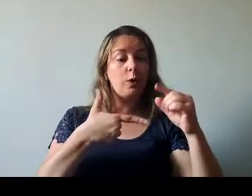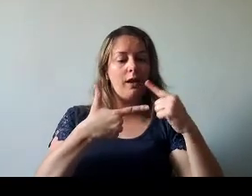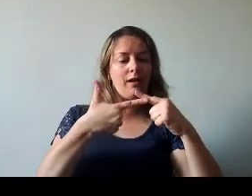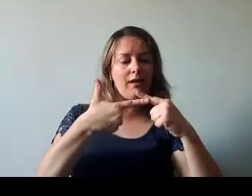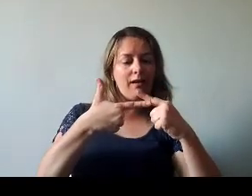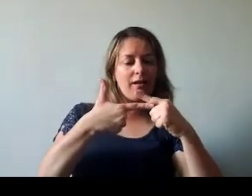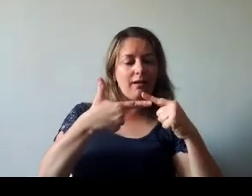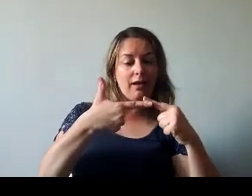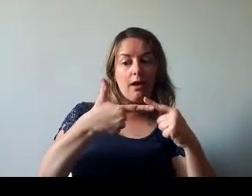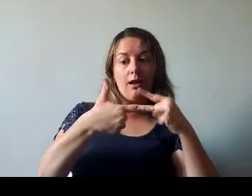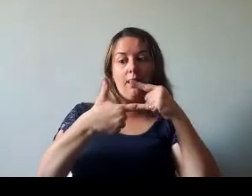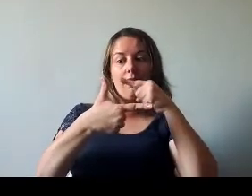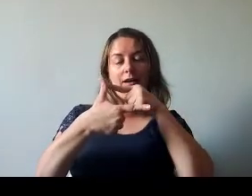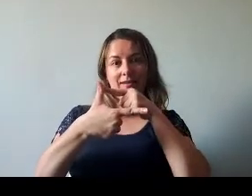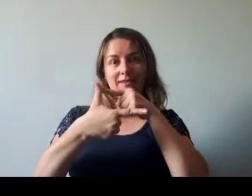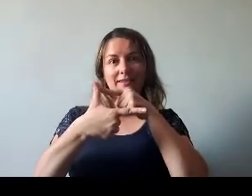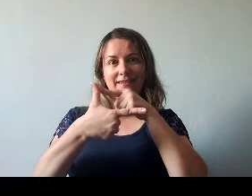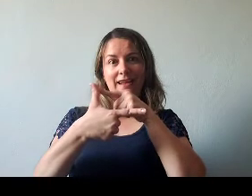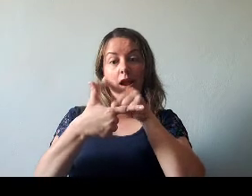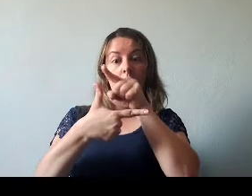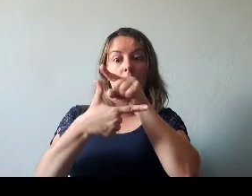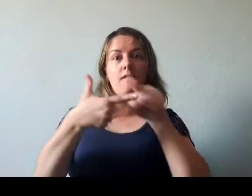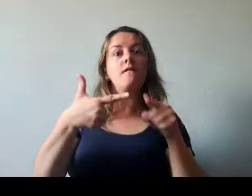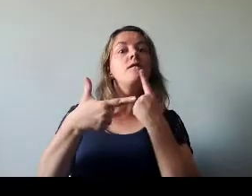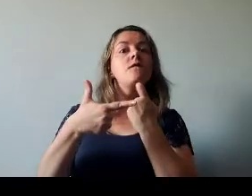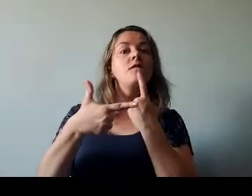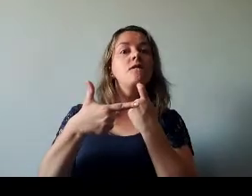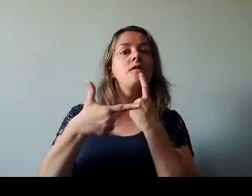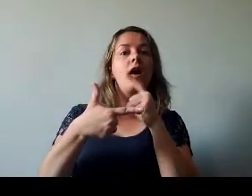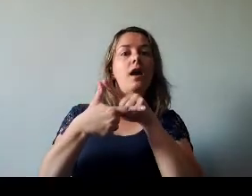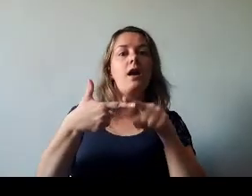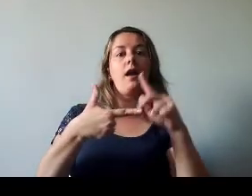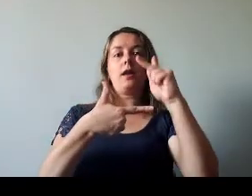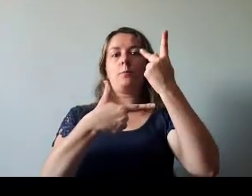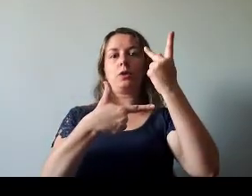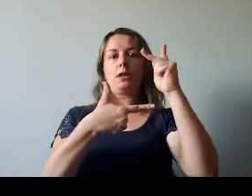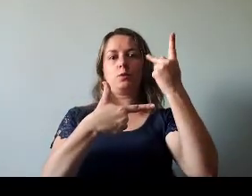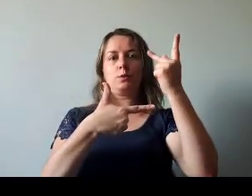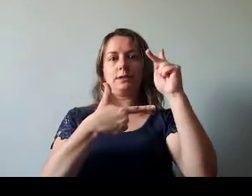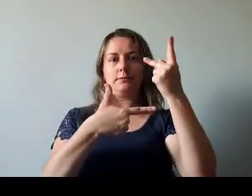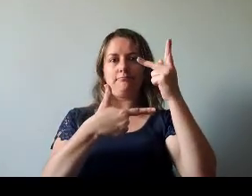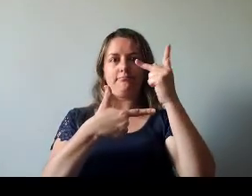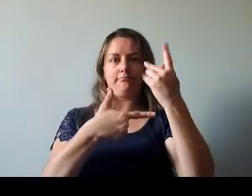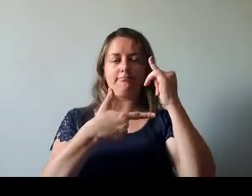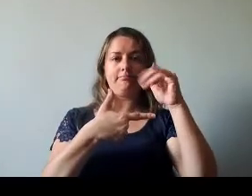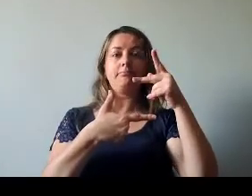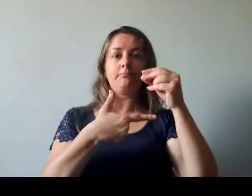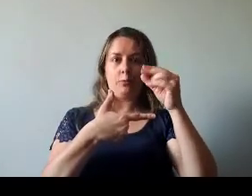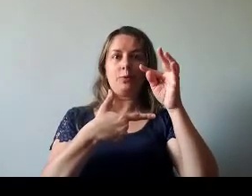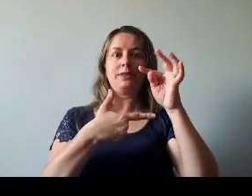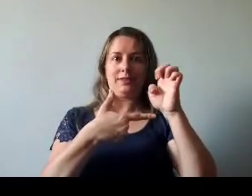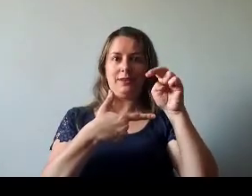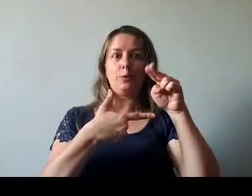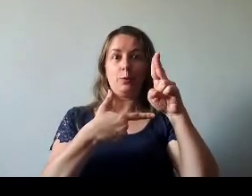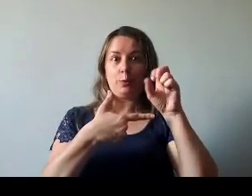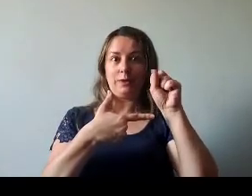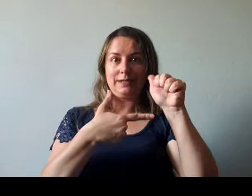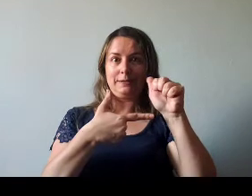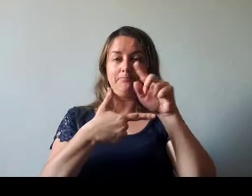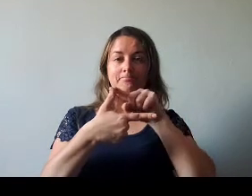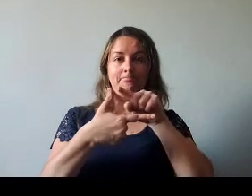a hipotenusa, né? É o lado maior. Então, aí aqui a gente tem o cateto oposto, que é o que não encosta no